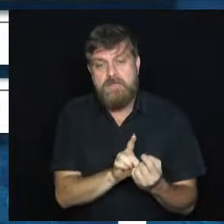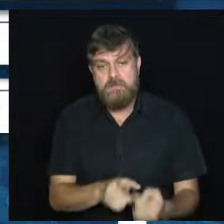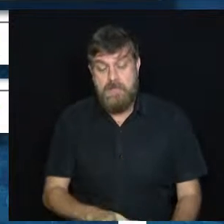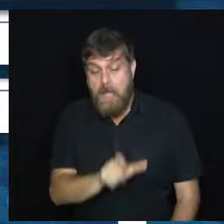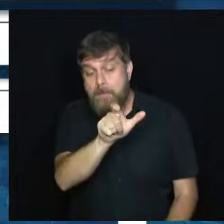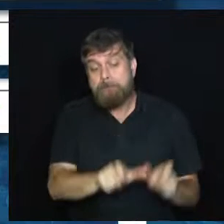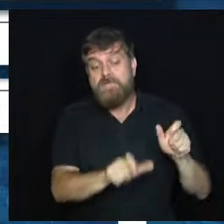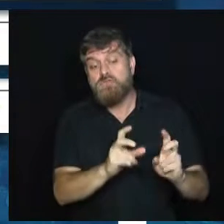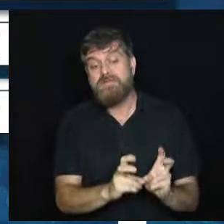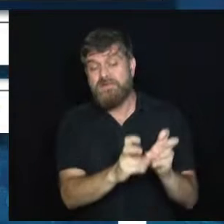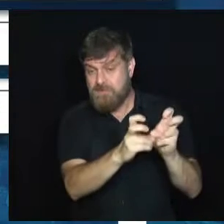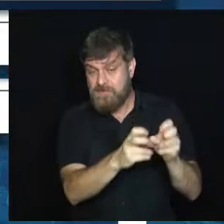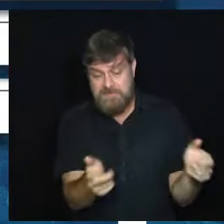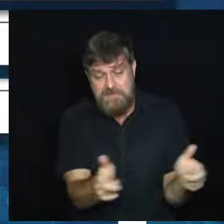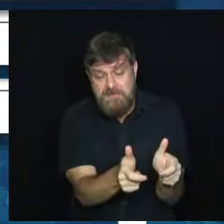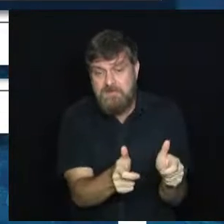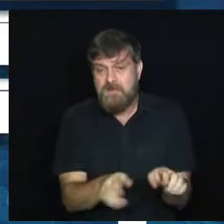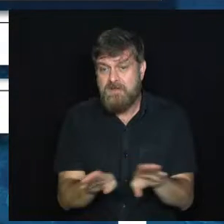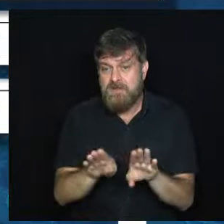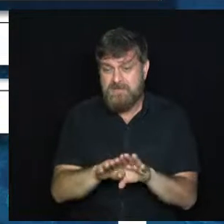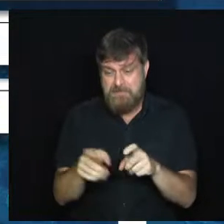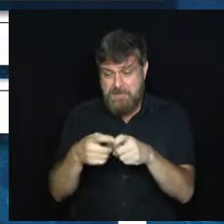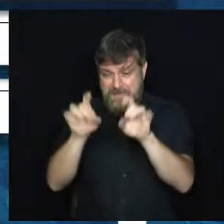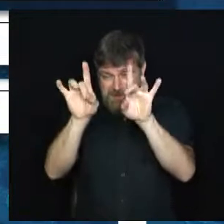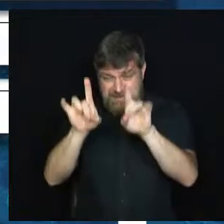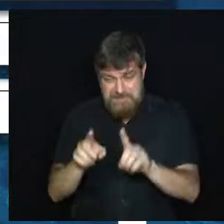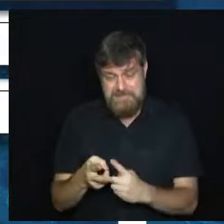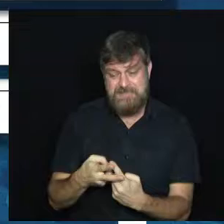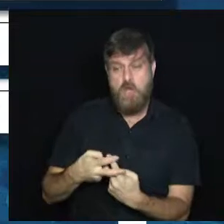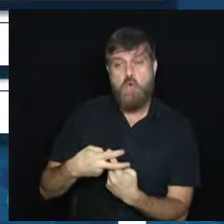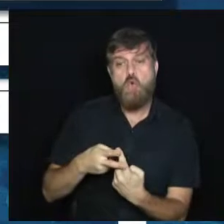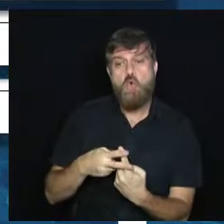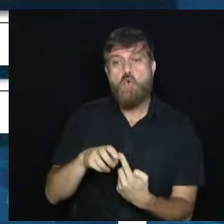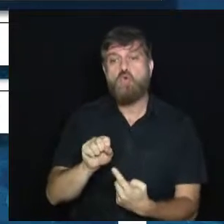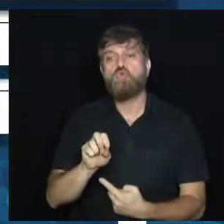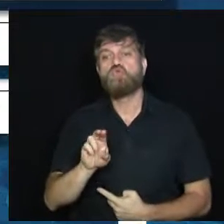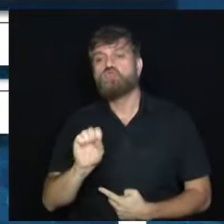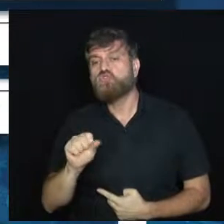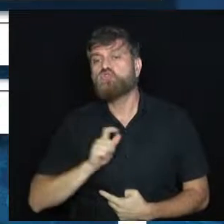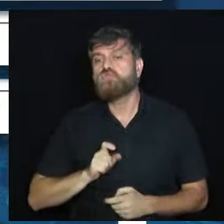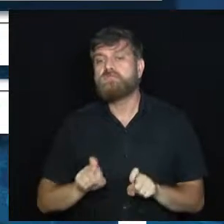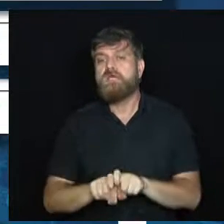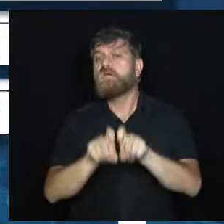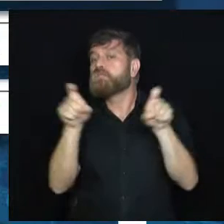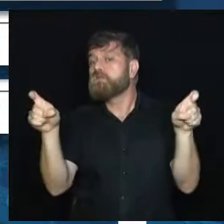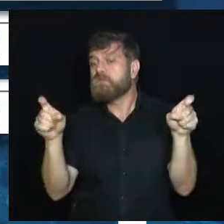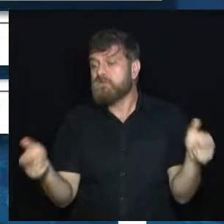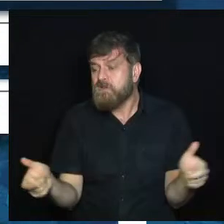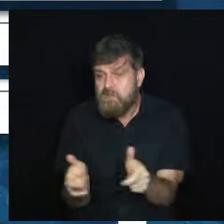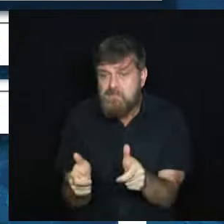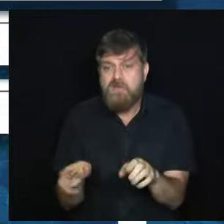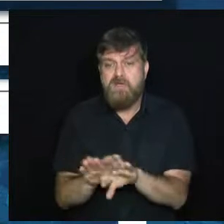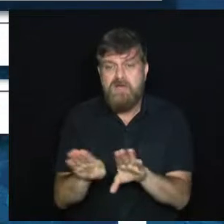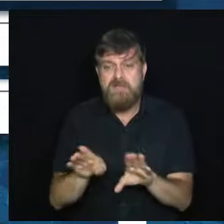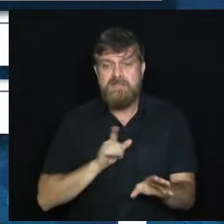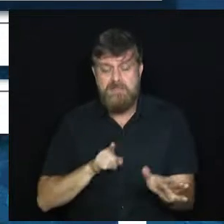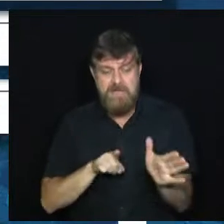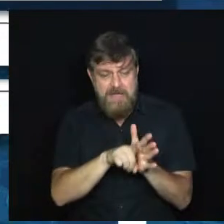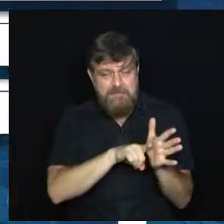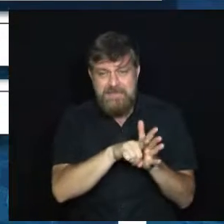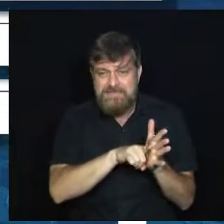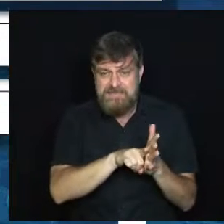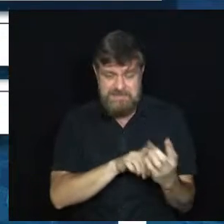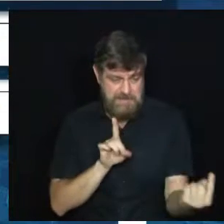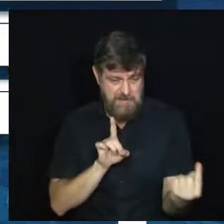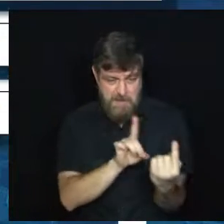quimioterapia, exames especializados do SUS, médicos ginecologistas e consultas na rede municipal